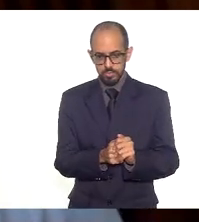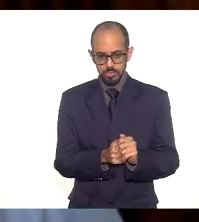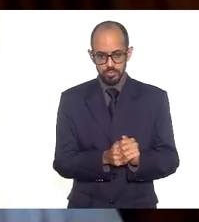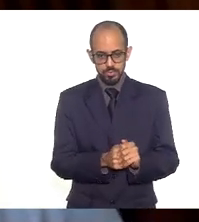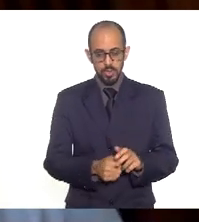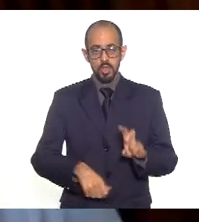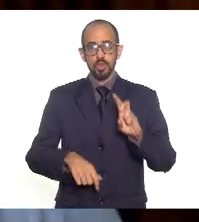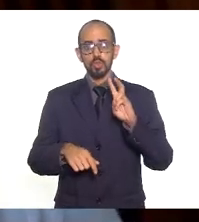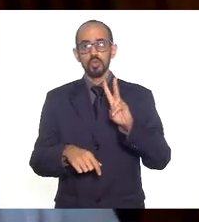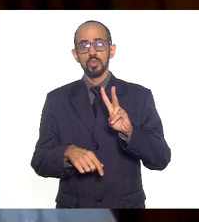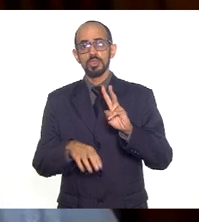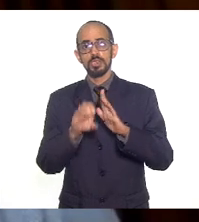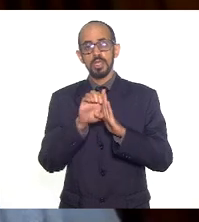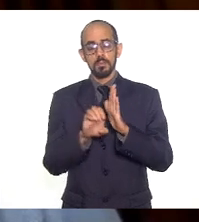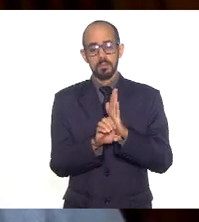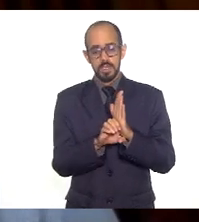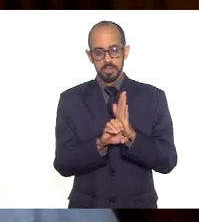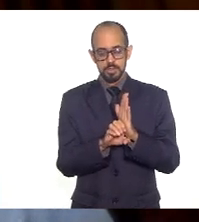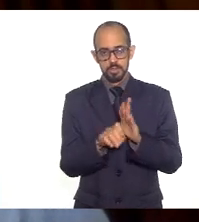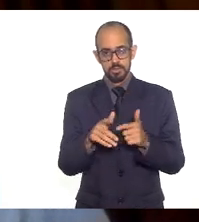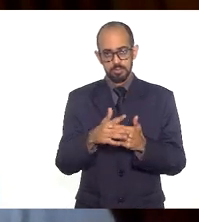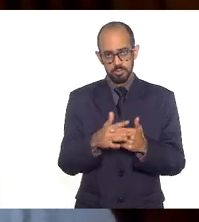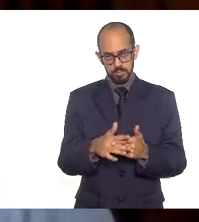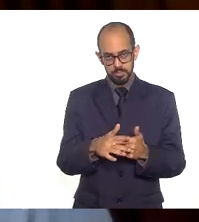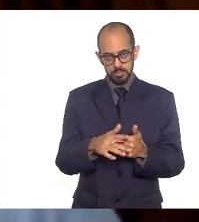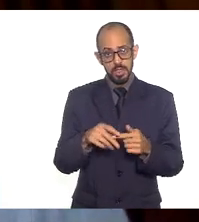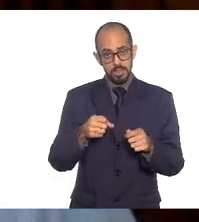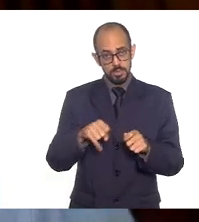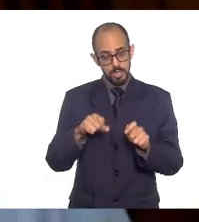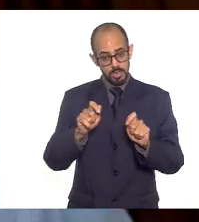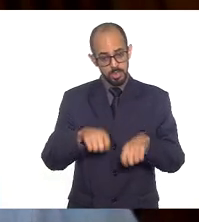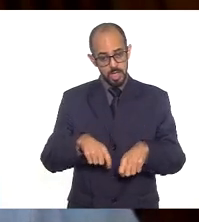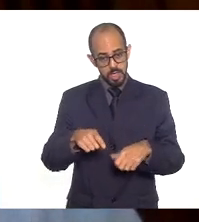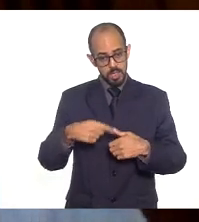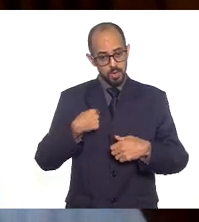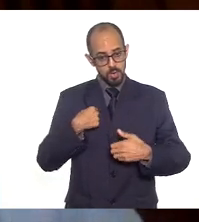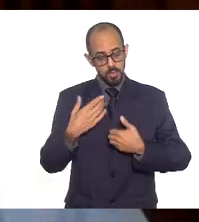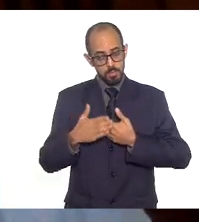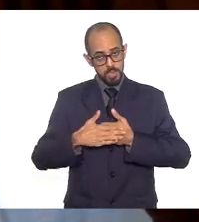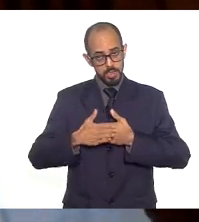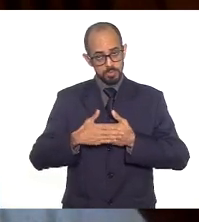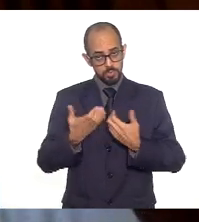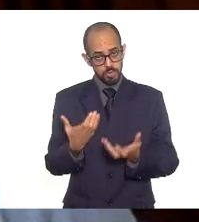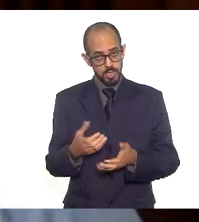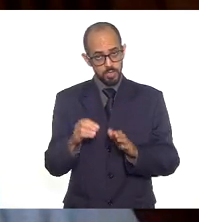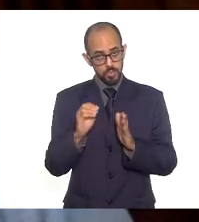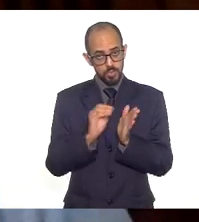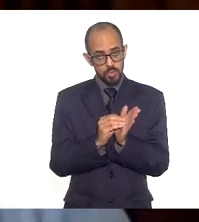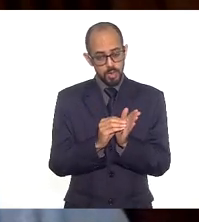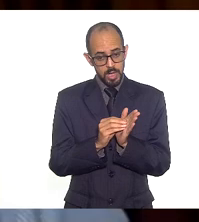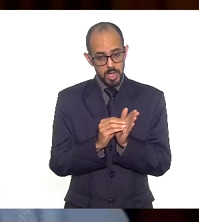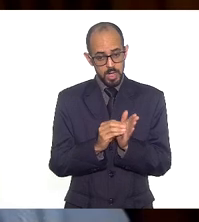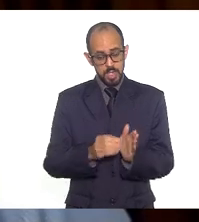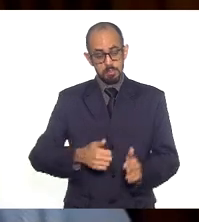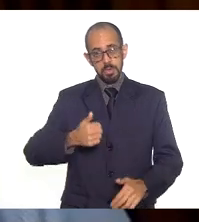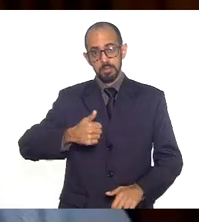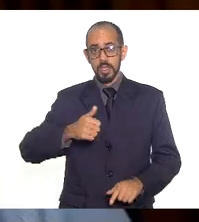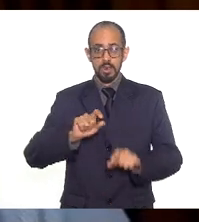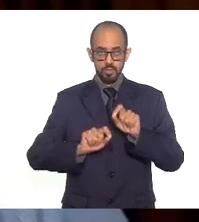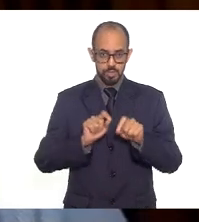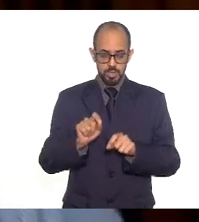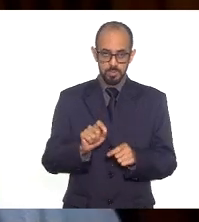duas emendas. Se é possível, eu mesmo quero colocar duas emendas aqui. Uma é a seguinte,